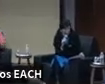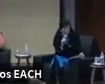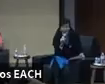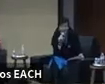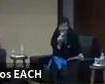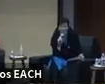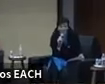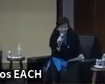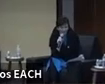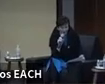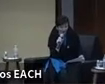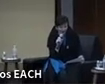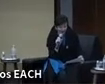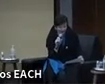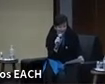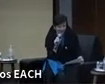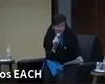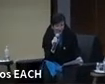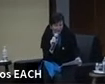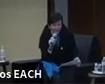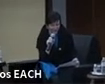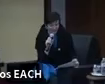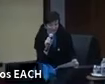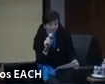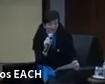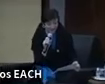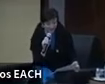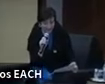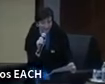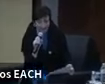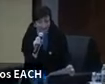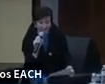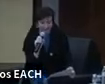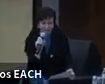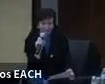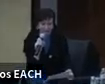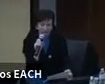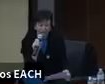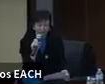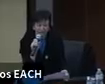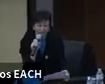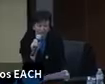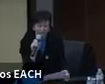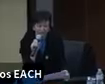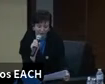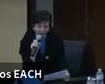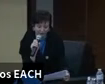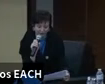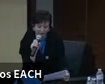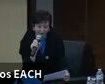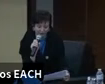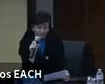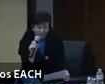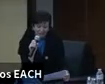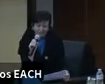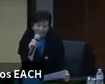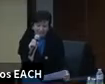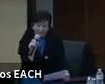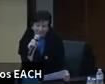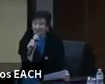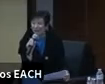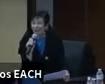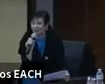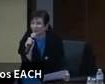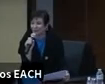Vinha, e pela World Leisure da Organization, com quem tive a imensa alegria de trabalhar em 2018 no Congresso Mundial do Lazer. Preciso